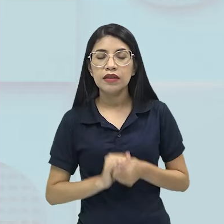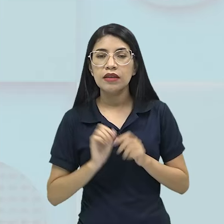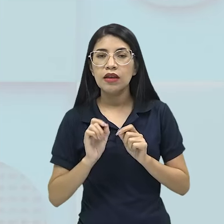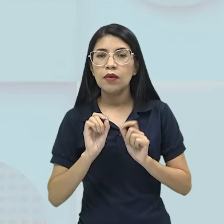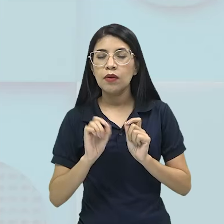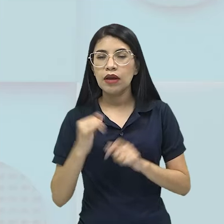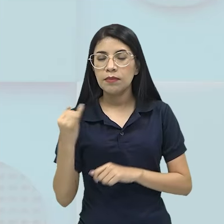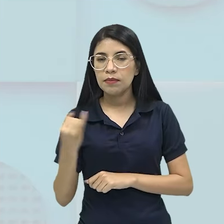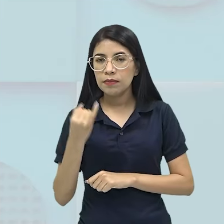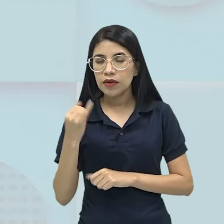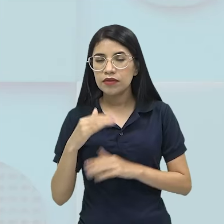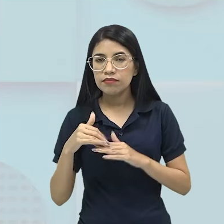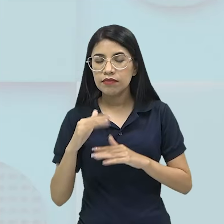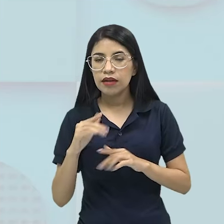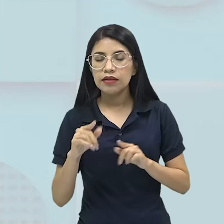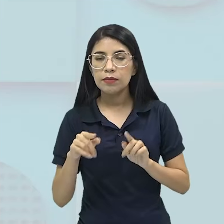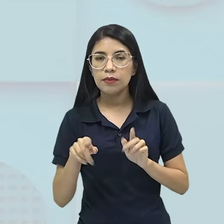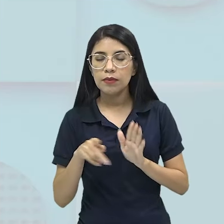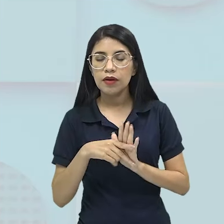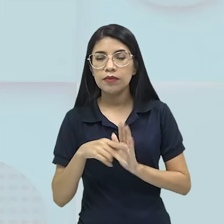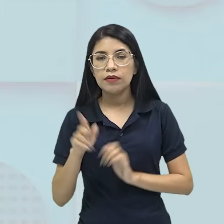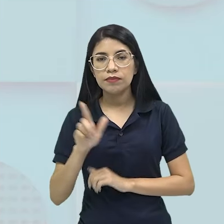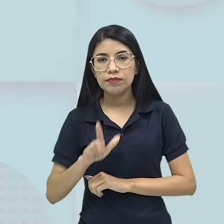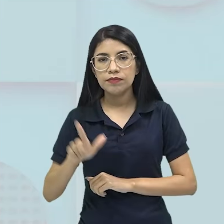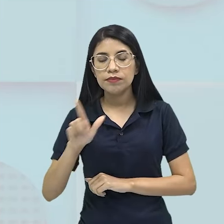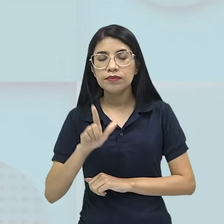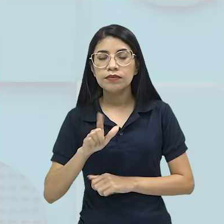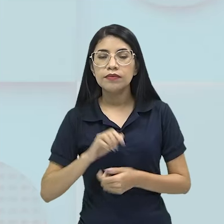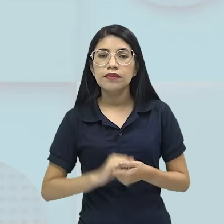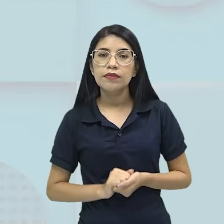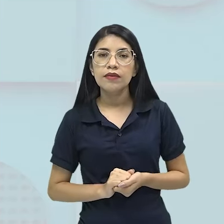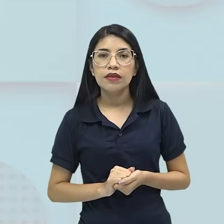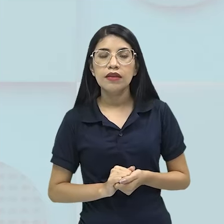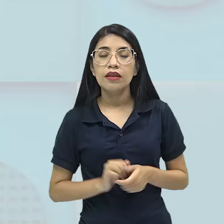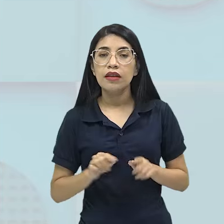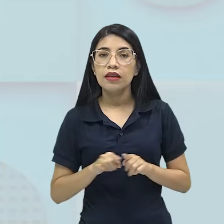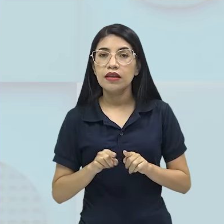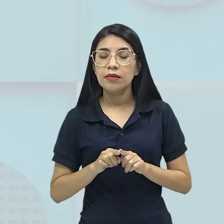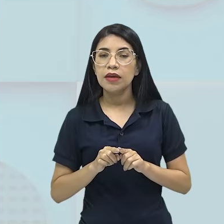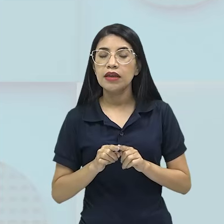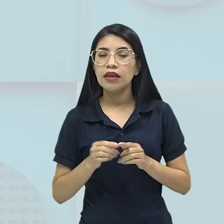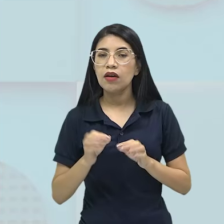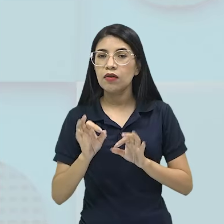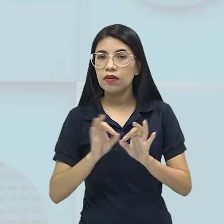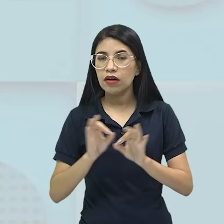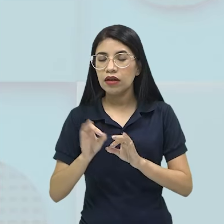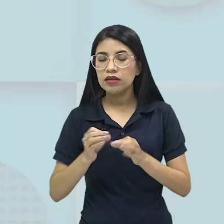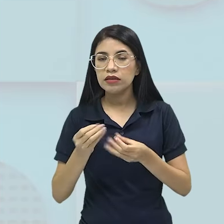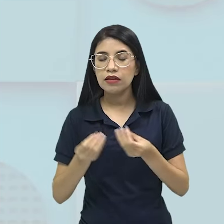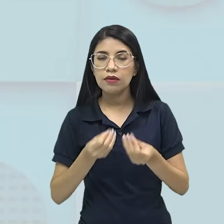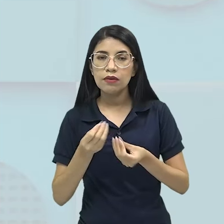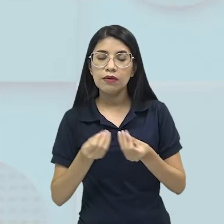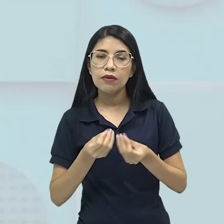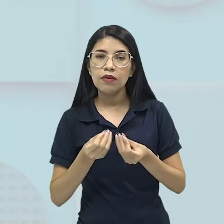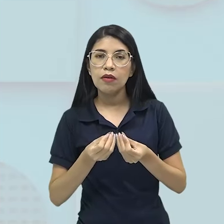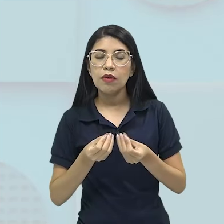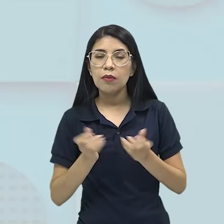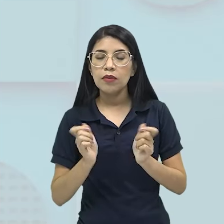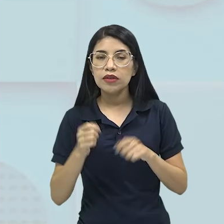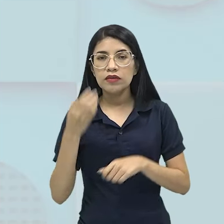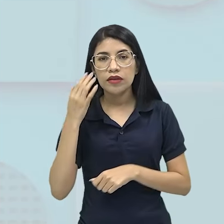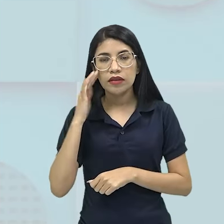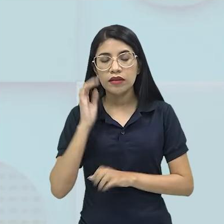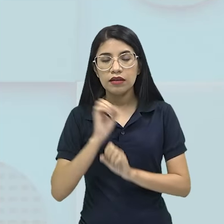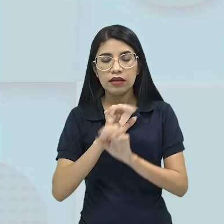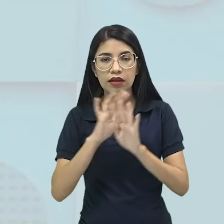as pedras fundamentais da literatura e que moldam a nossa forma de entender,